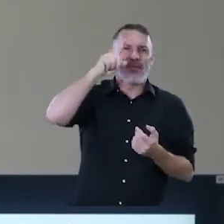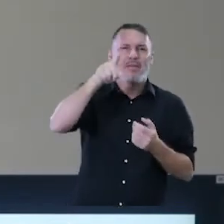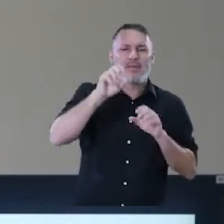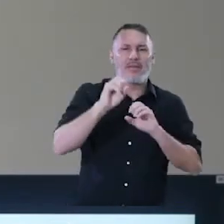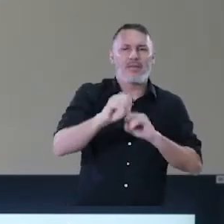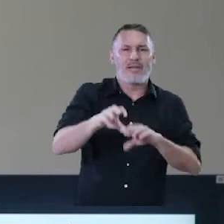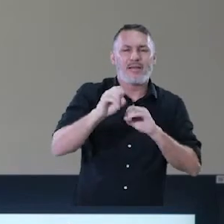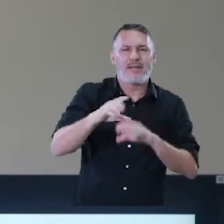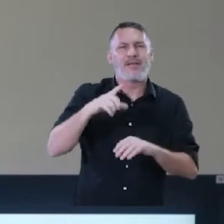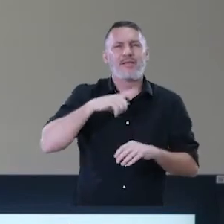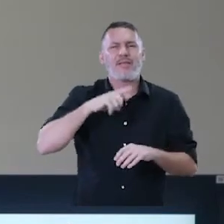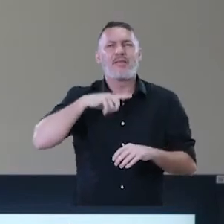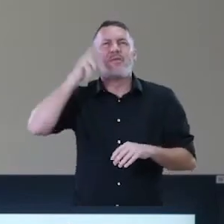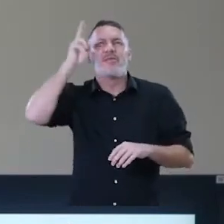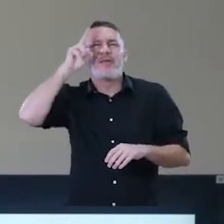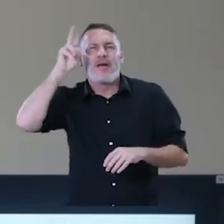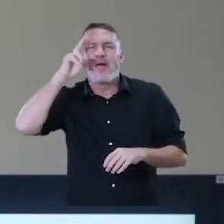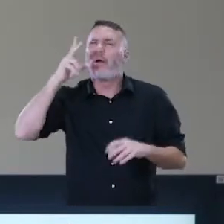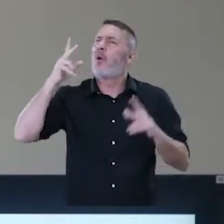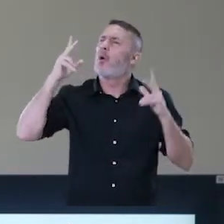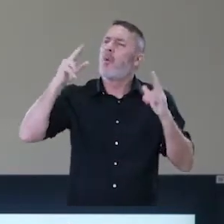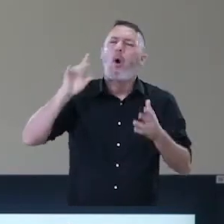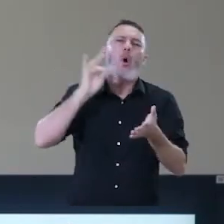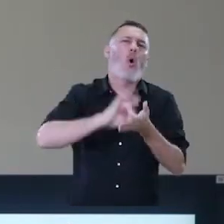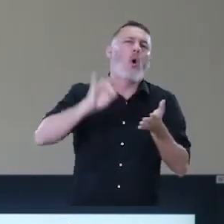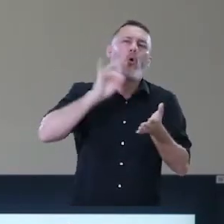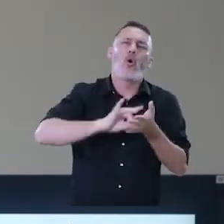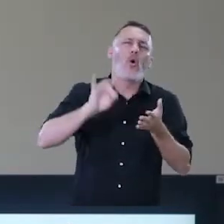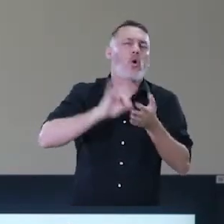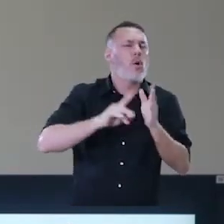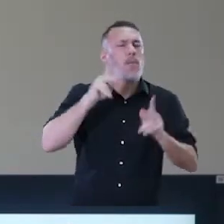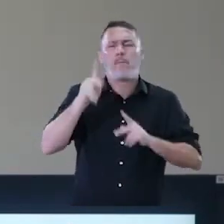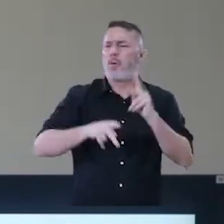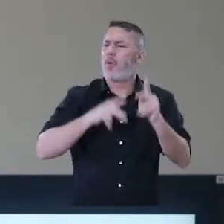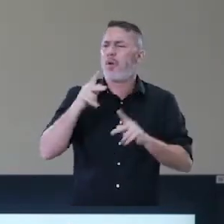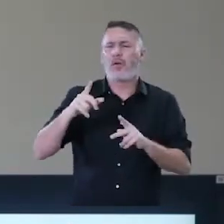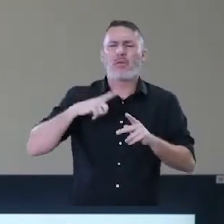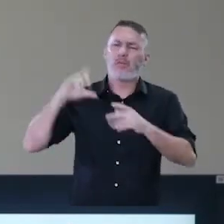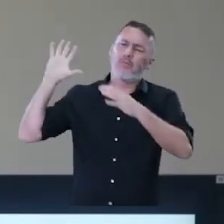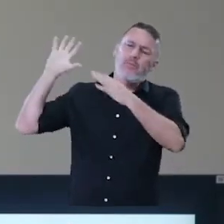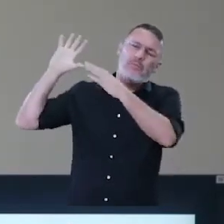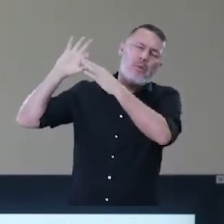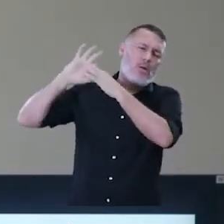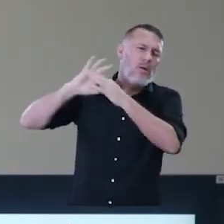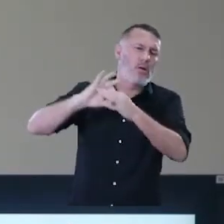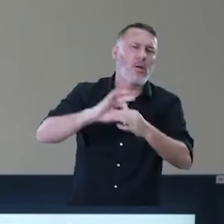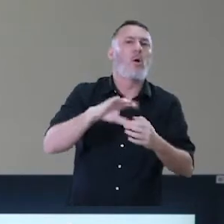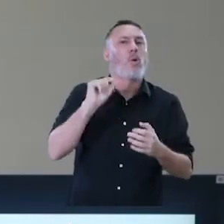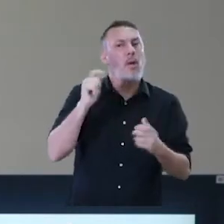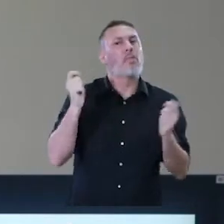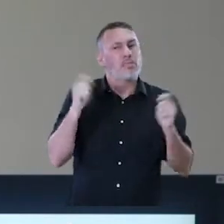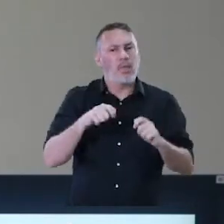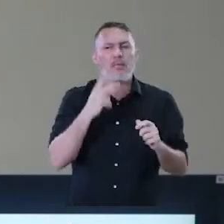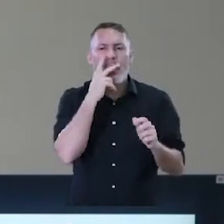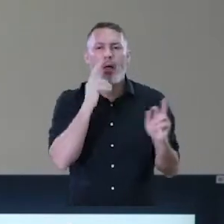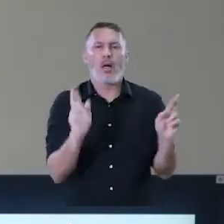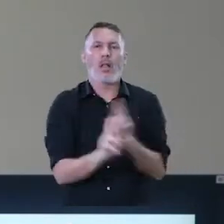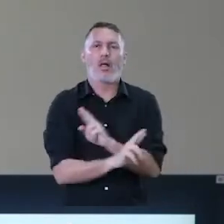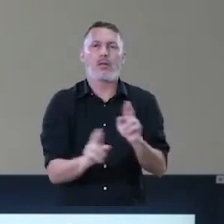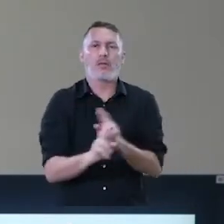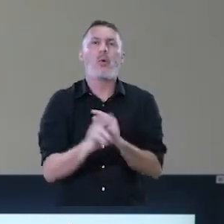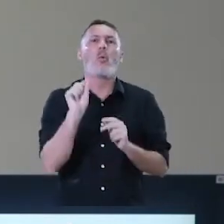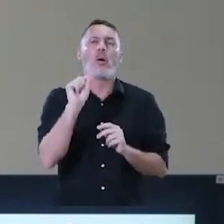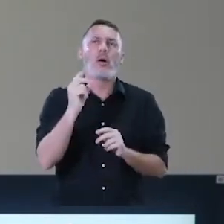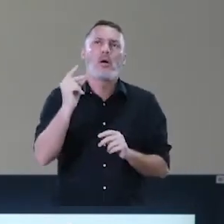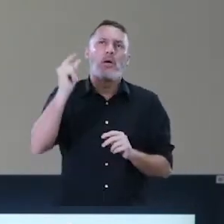escárnio que você estudou na sua aula de literatura? Ok, quando eu penso nas cantigas de maldizer, as cantigas de escárnio, eu estou fazendo o